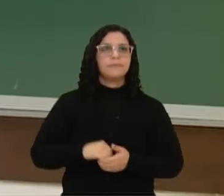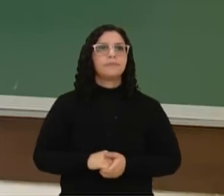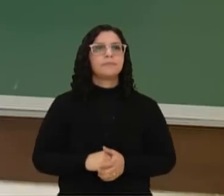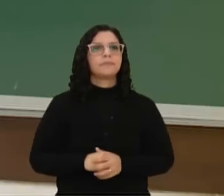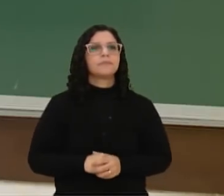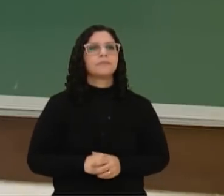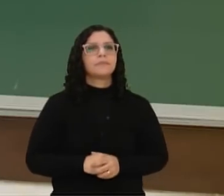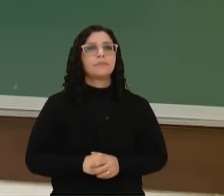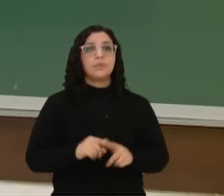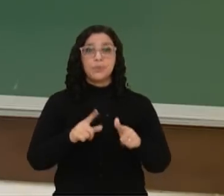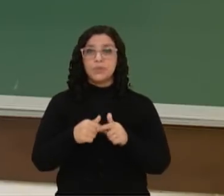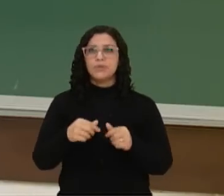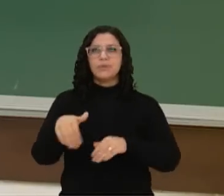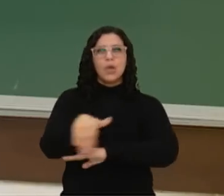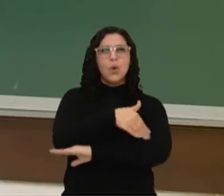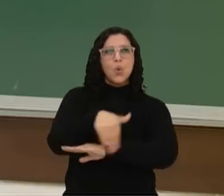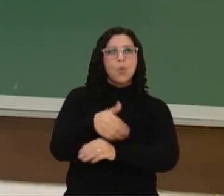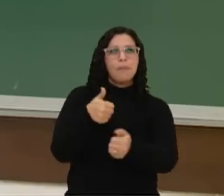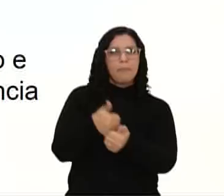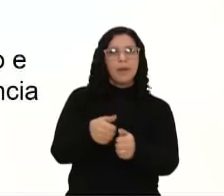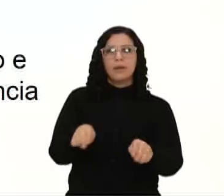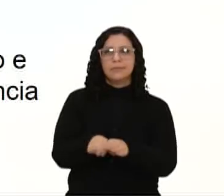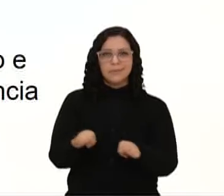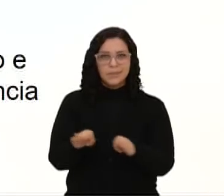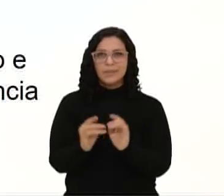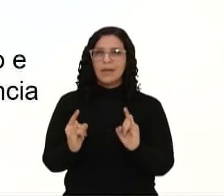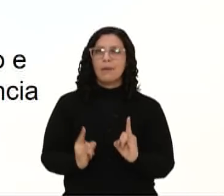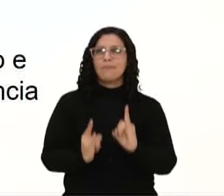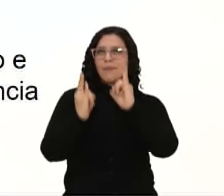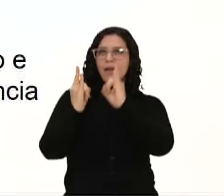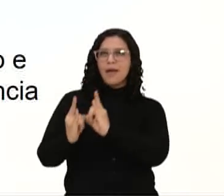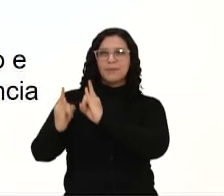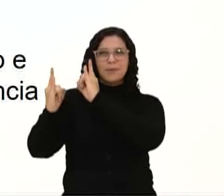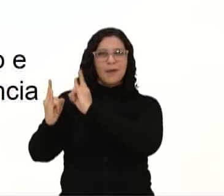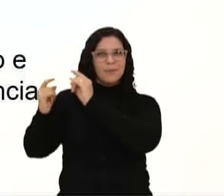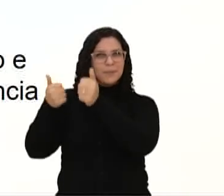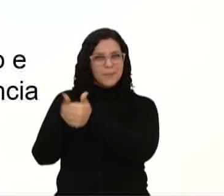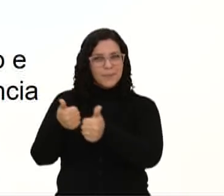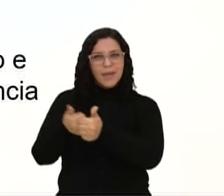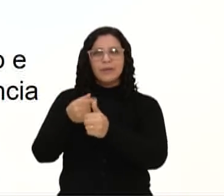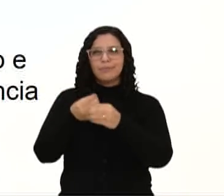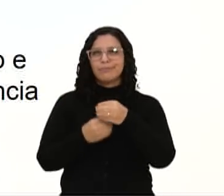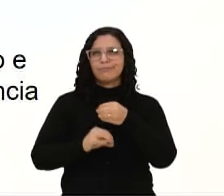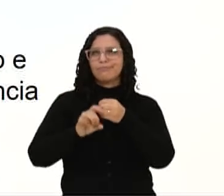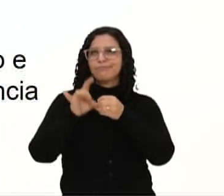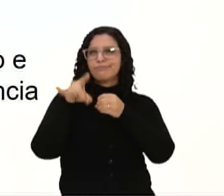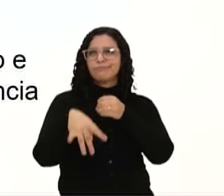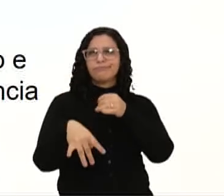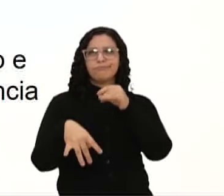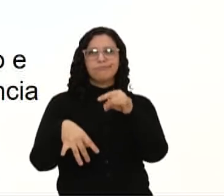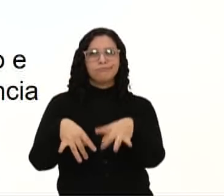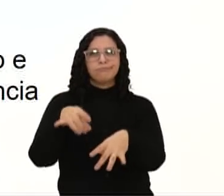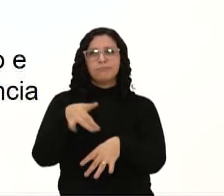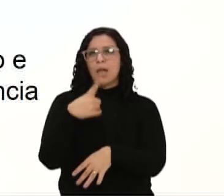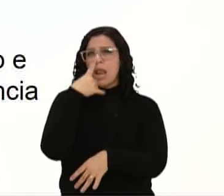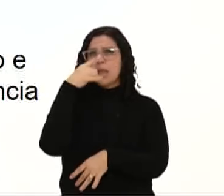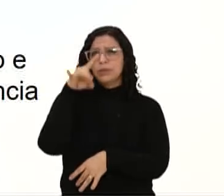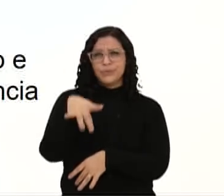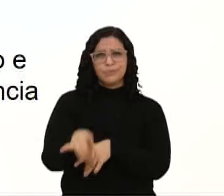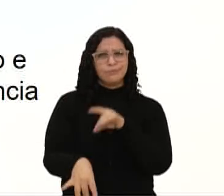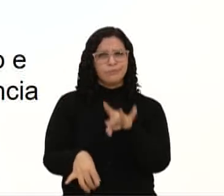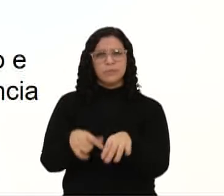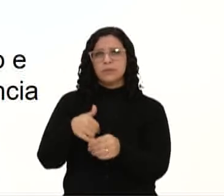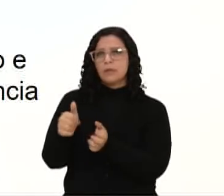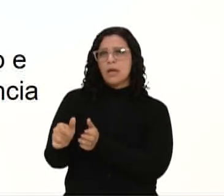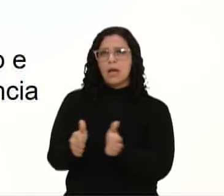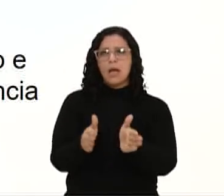né? E aí avenidas ali, toda a questão que gera resíduos, que gera lixo que vai poluir